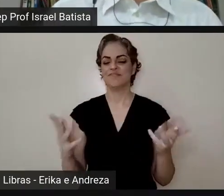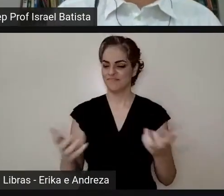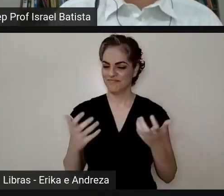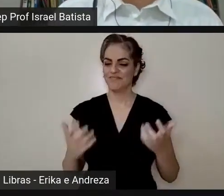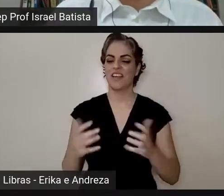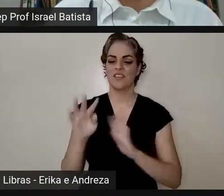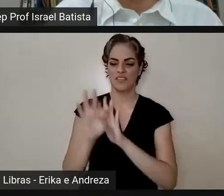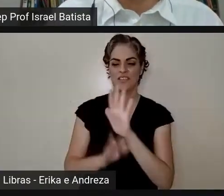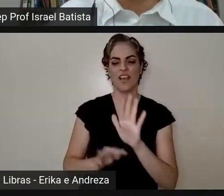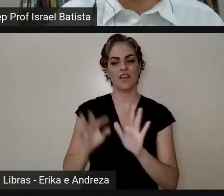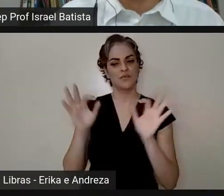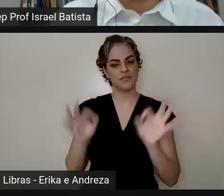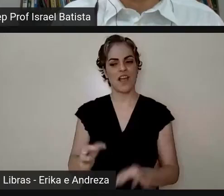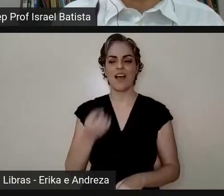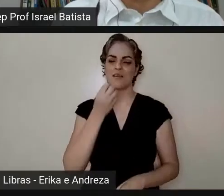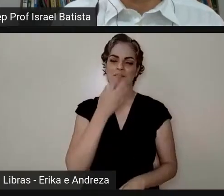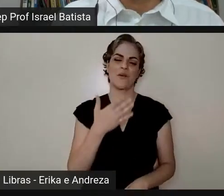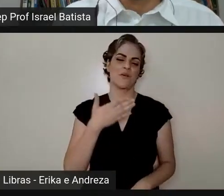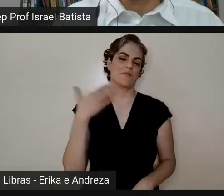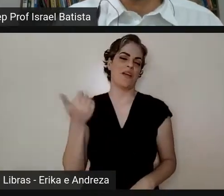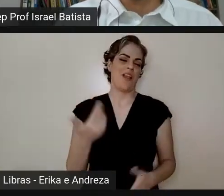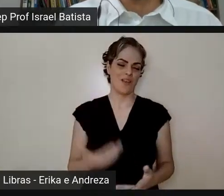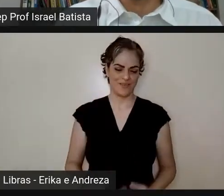melhor do que esse que nós recebemos.